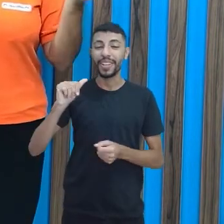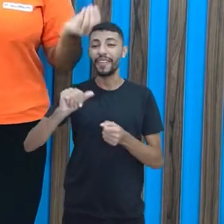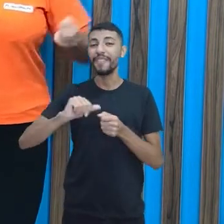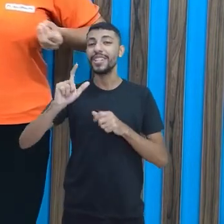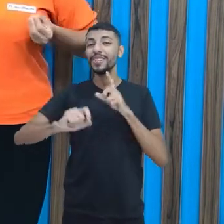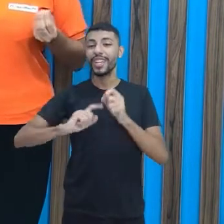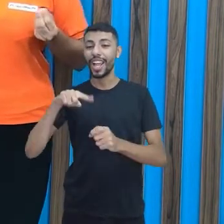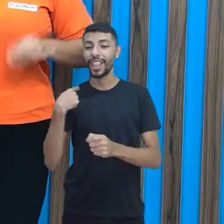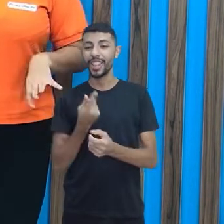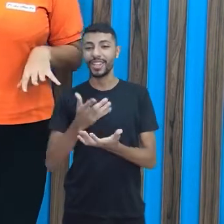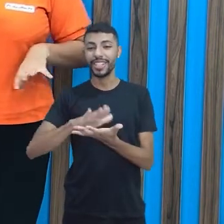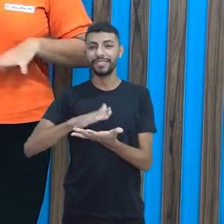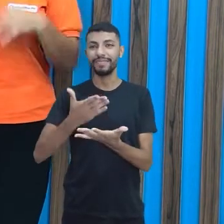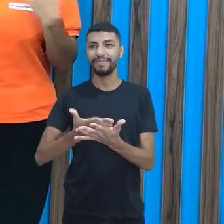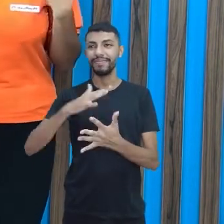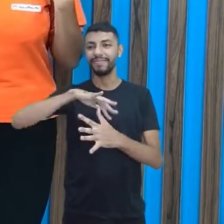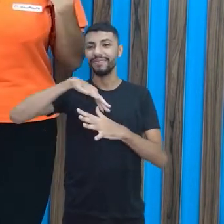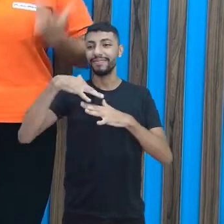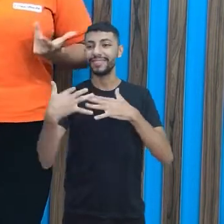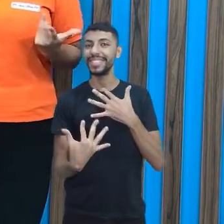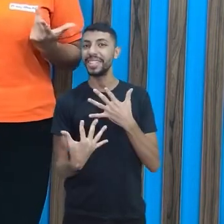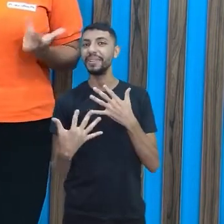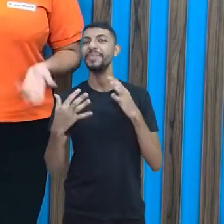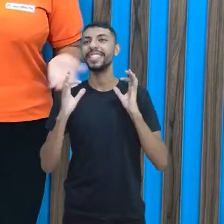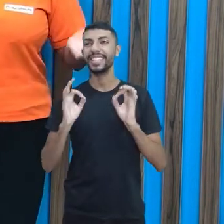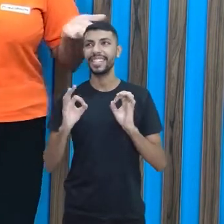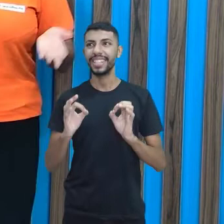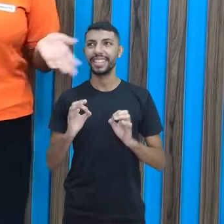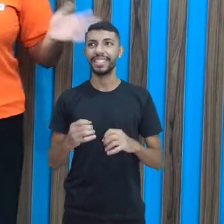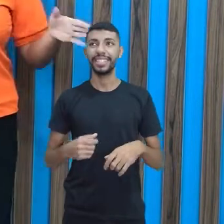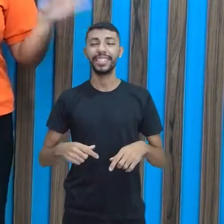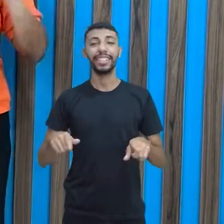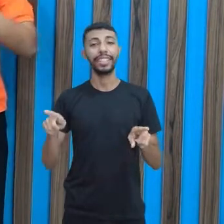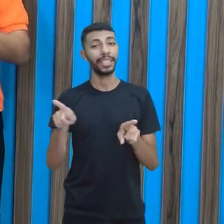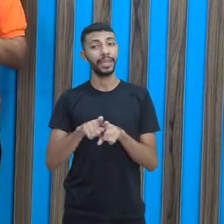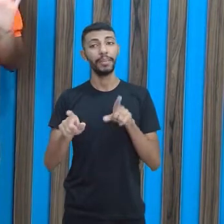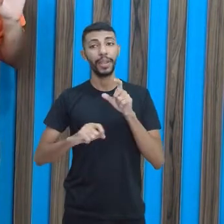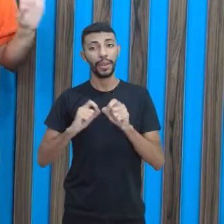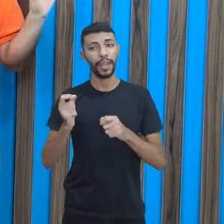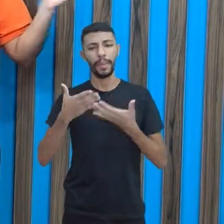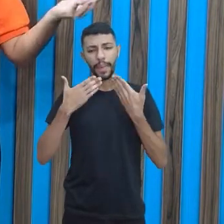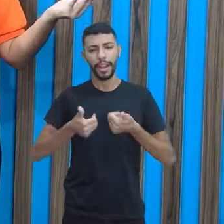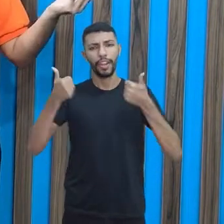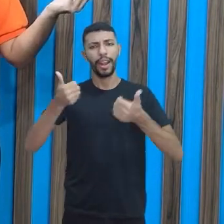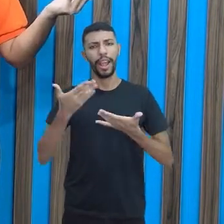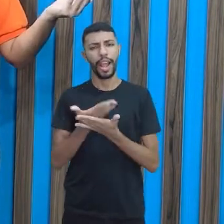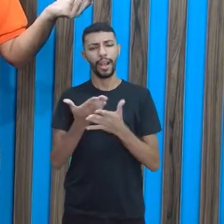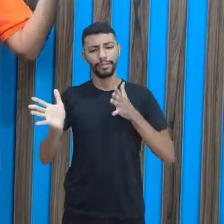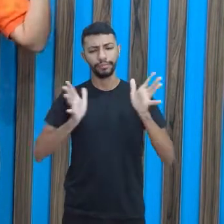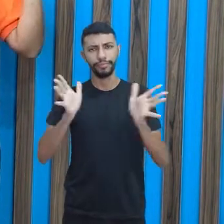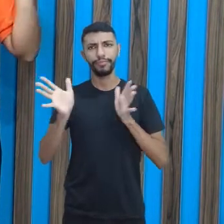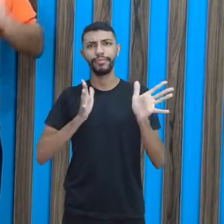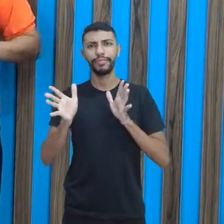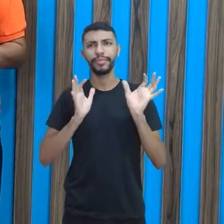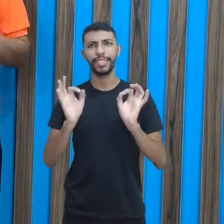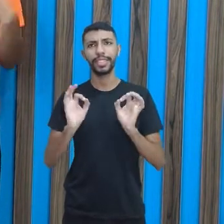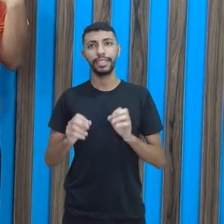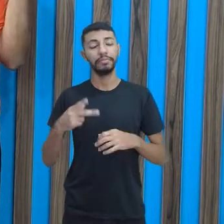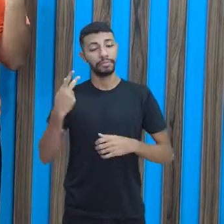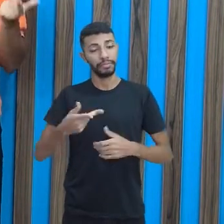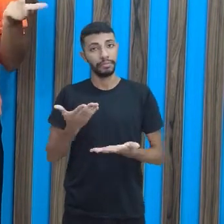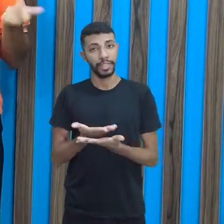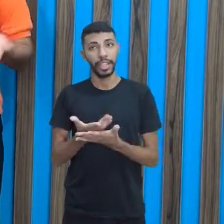nossa tradução para Libras, o que torna nossas aulas muito mais acessíveis. Aulas essas